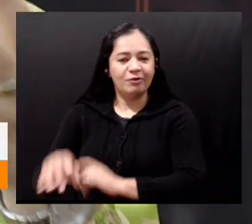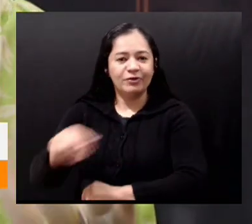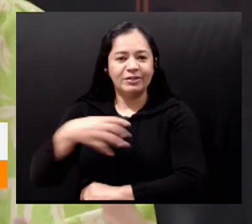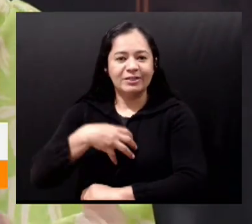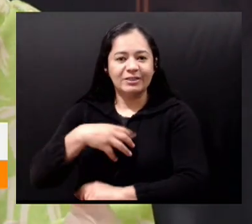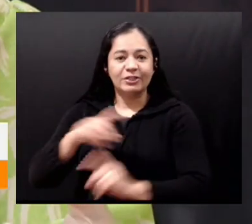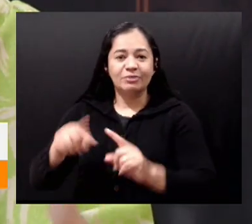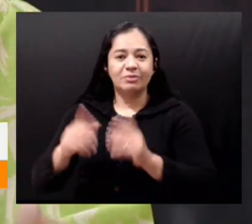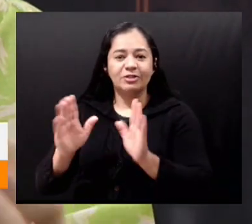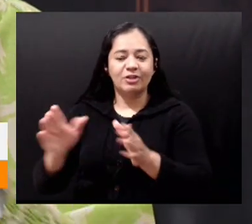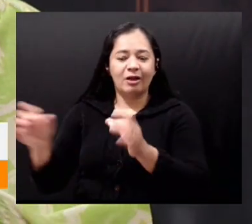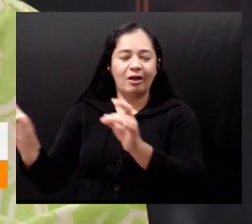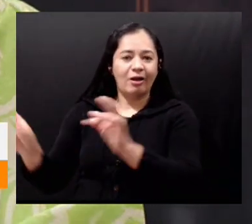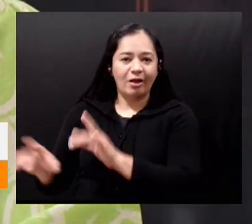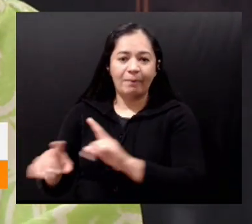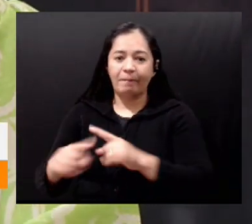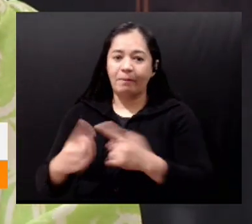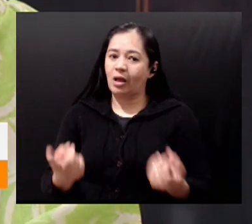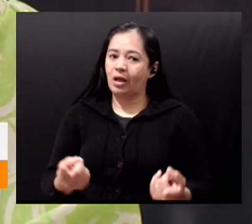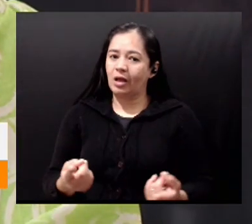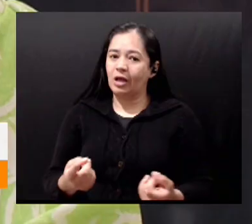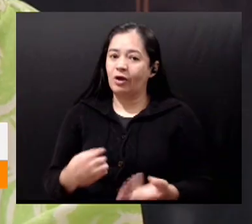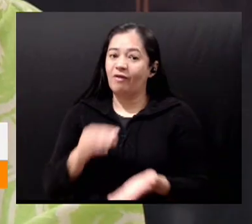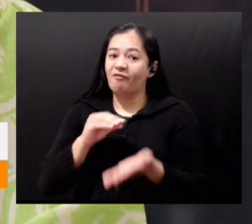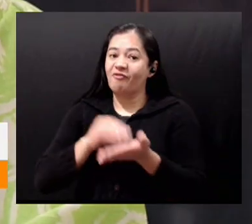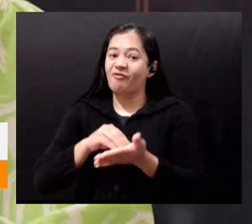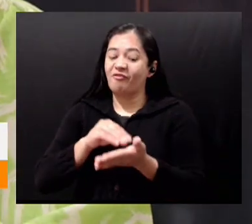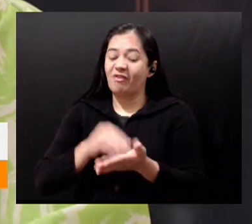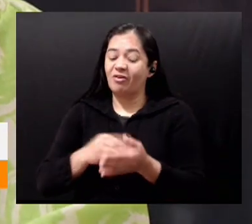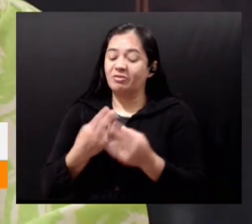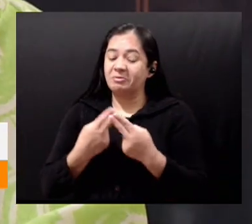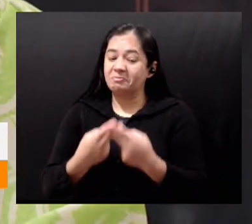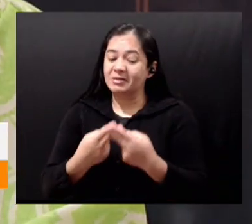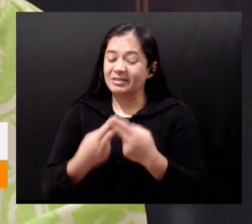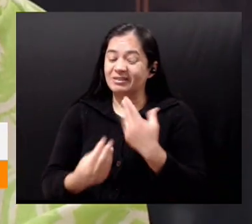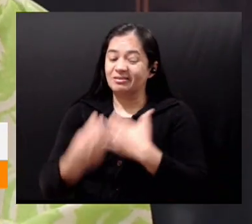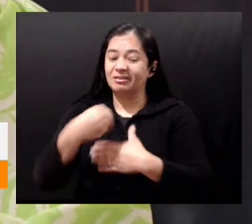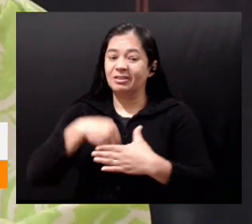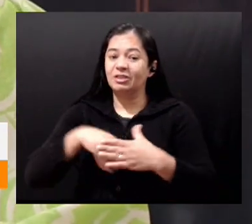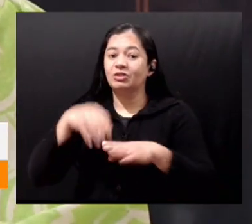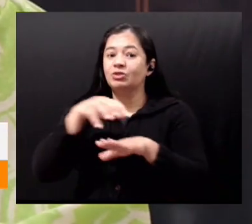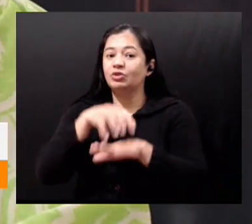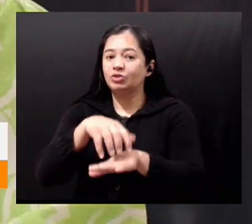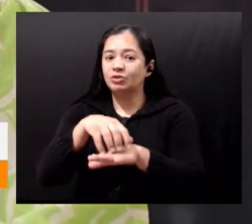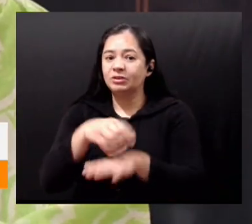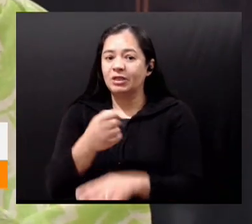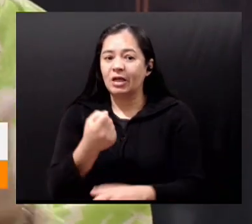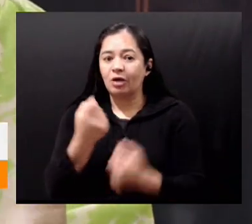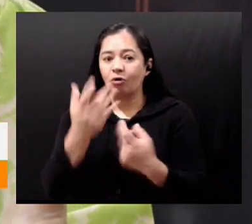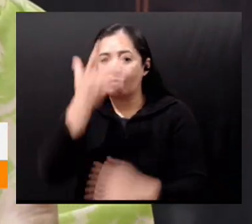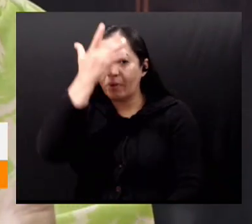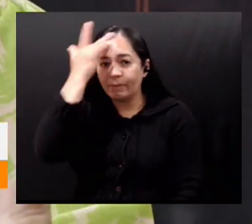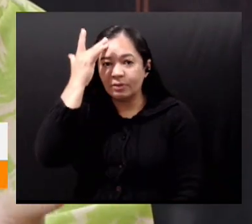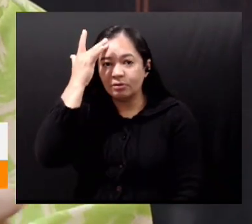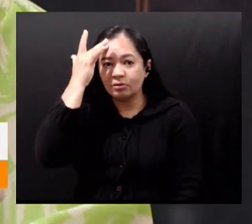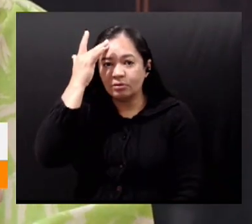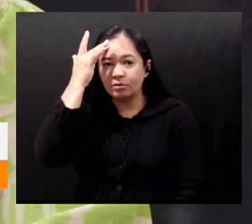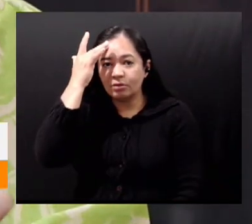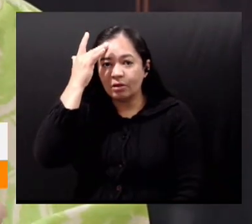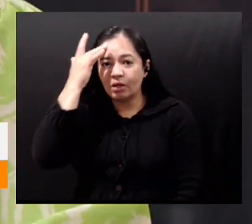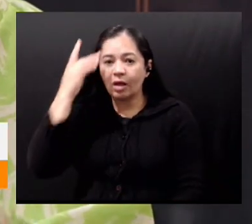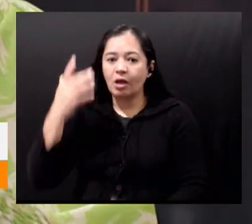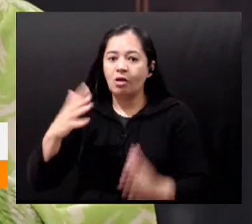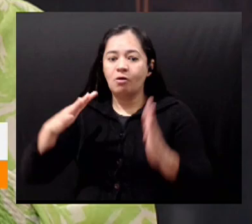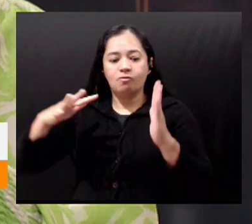Agora, essa falta de paciência dentro de um trânsito, tem pessoas que chegam a bater no seu carro, né, Uhum.